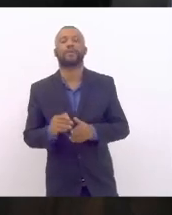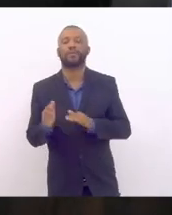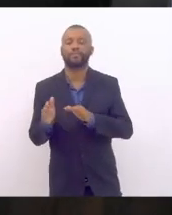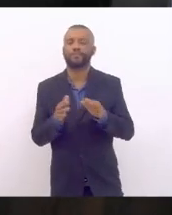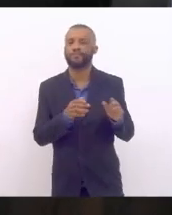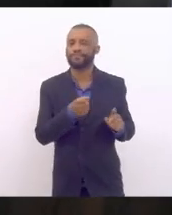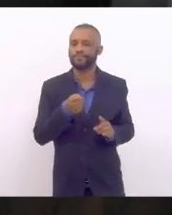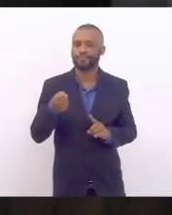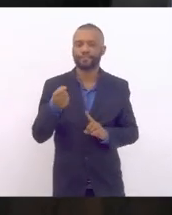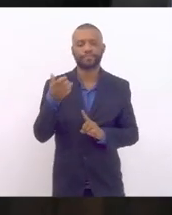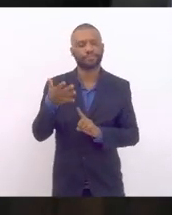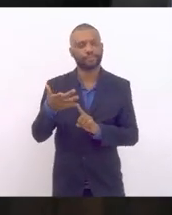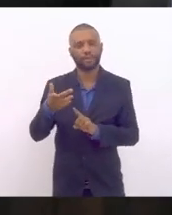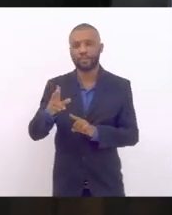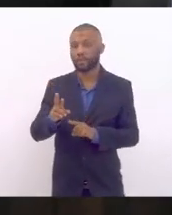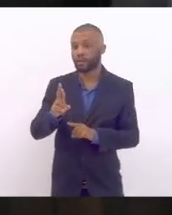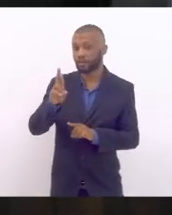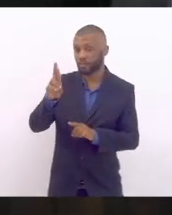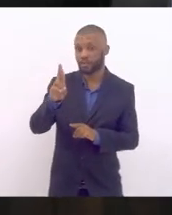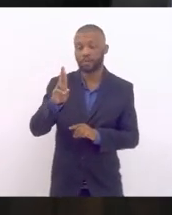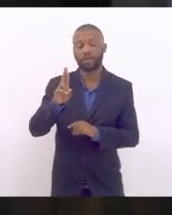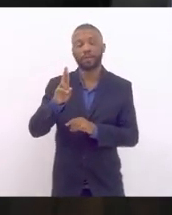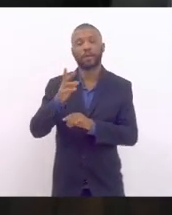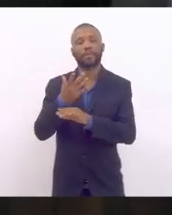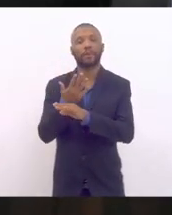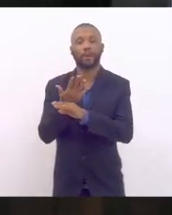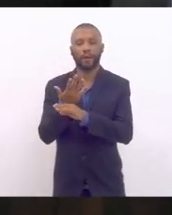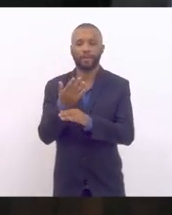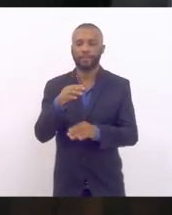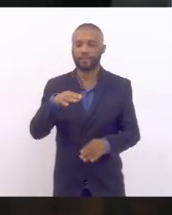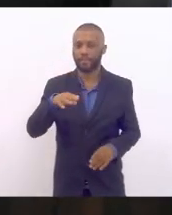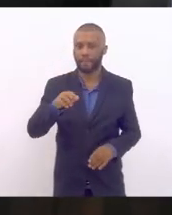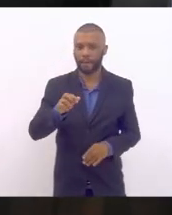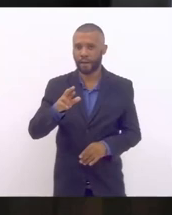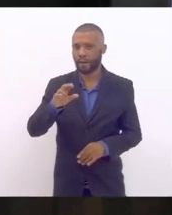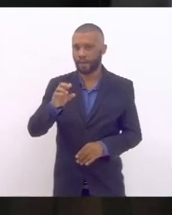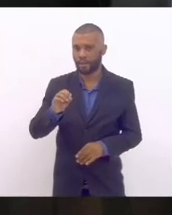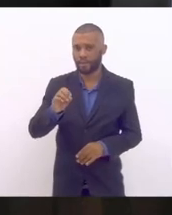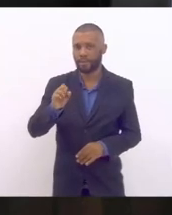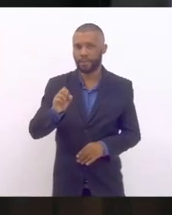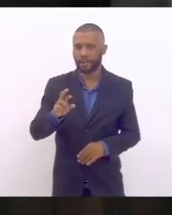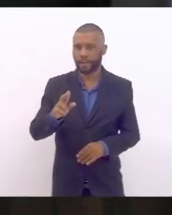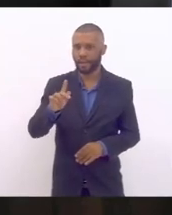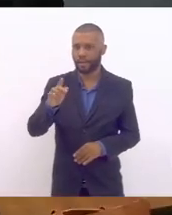para o reitor da UERJ Mário Sérgio por favor